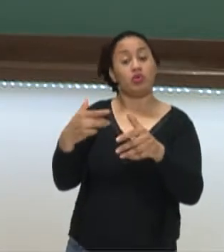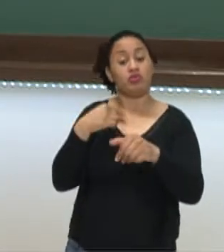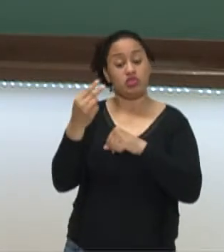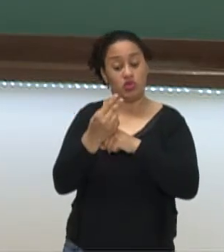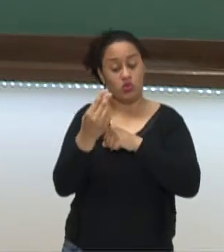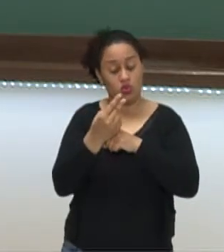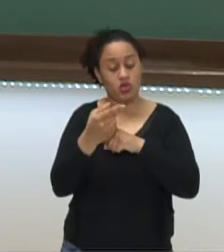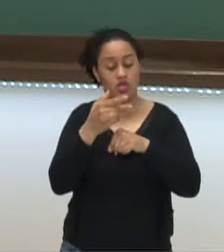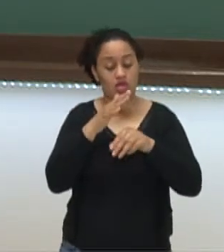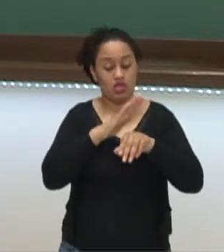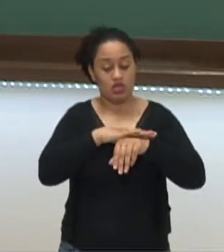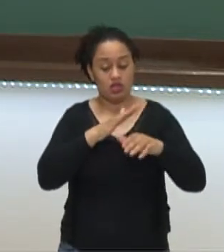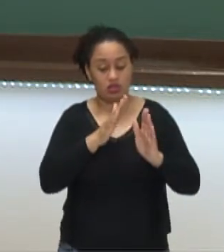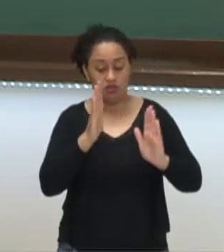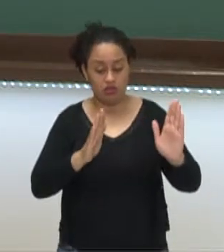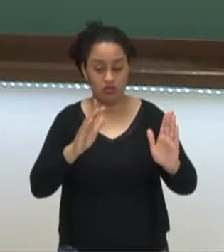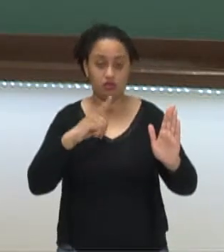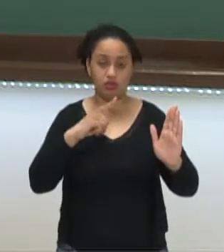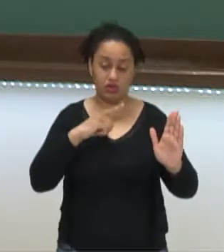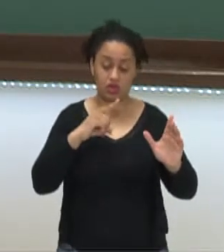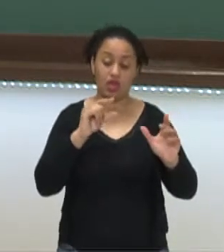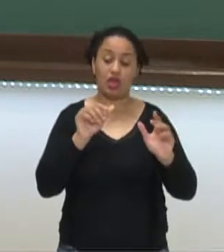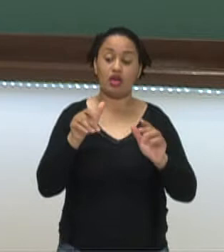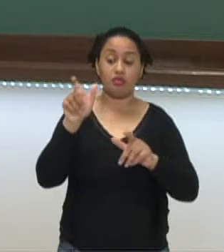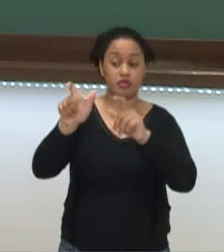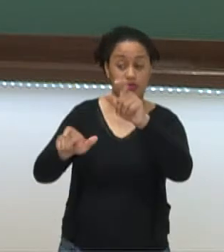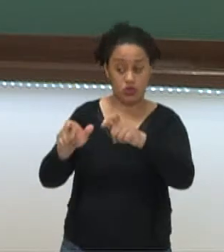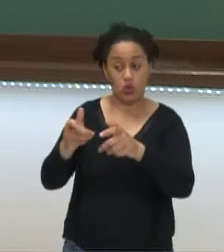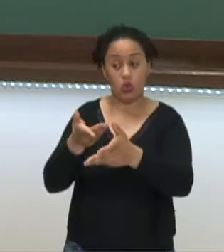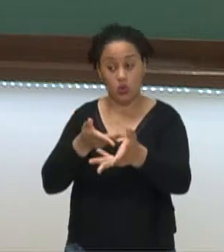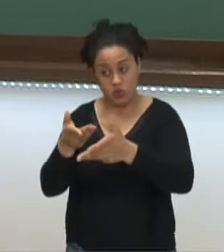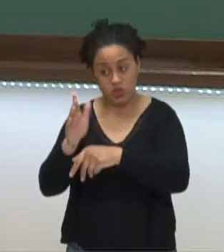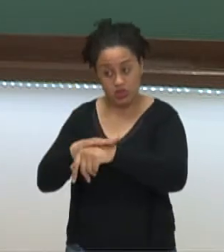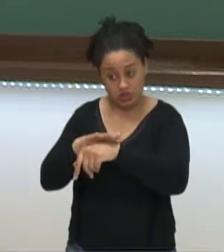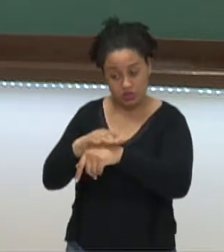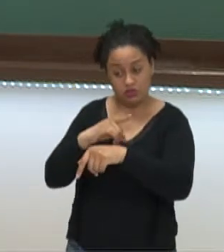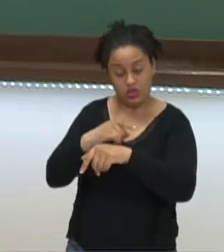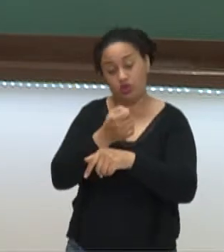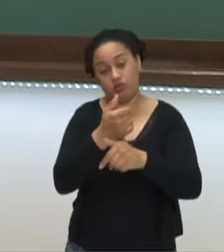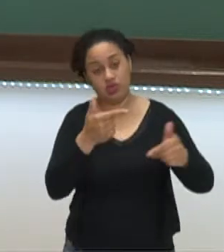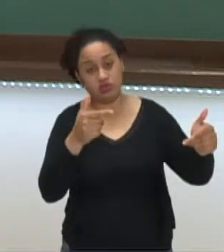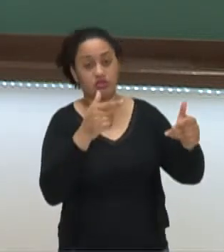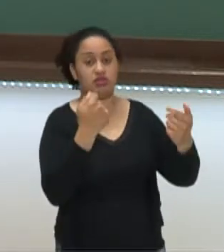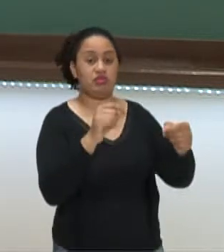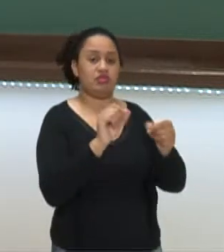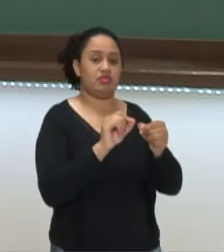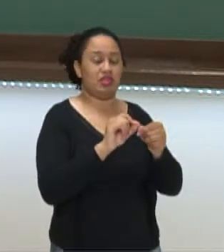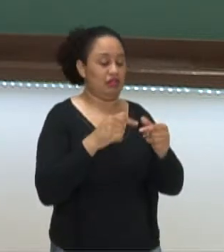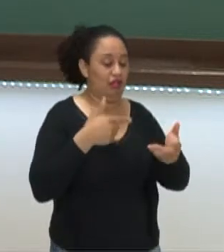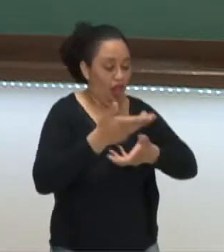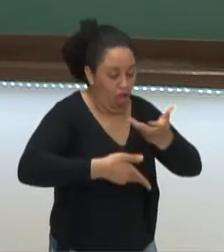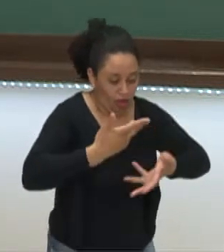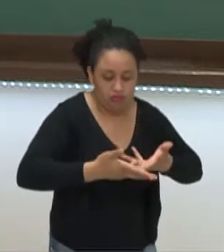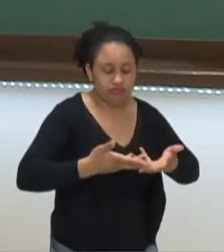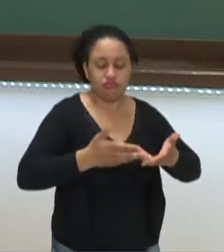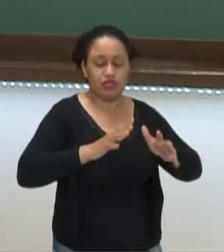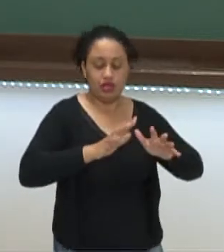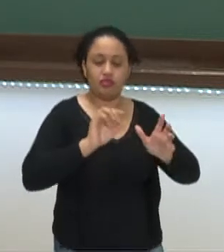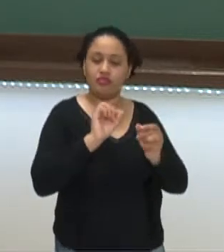seu tempo, você dedica o tempo correto para aquelas pessoas ou para aquelas atividades, sem atropelar